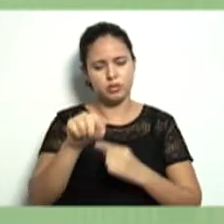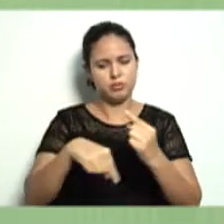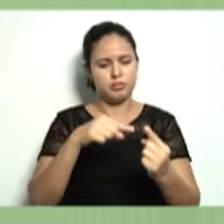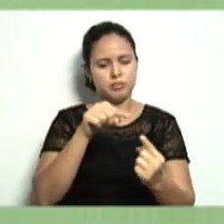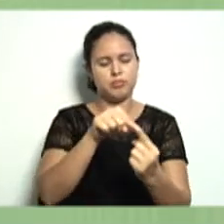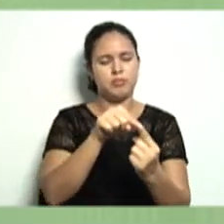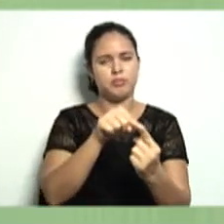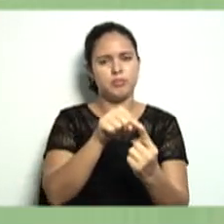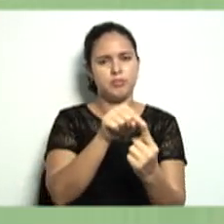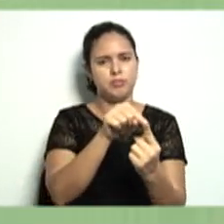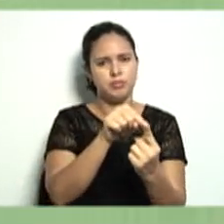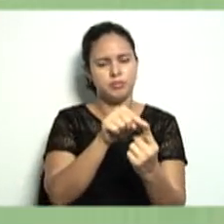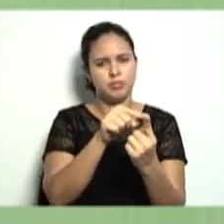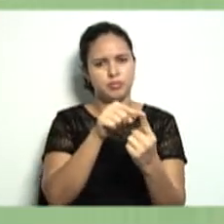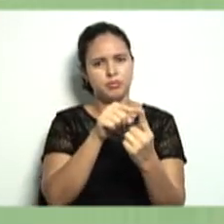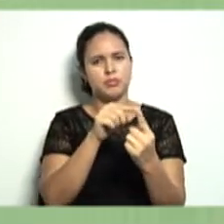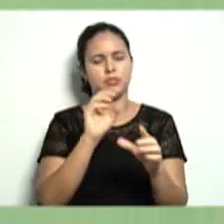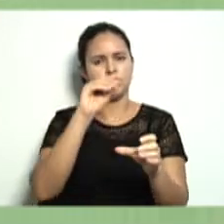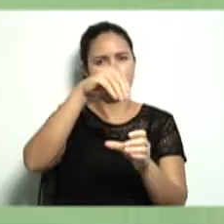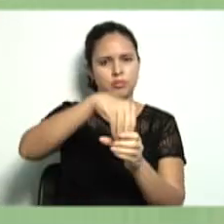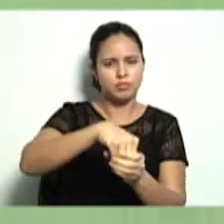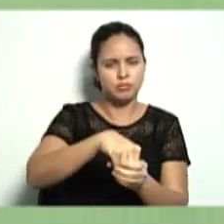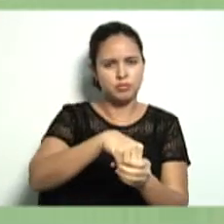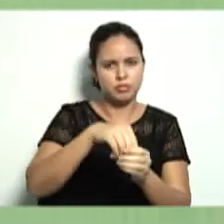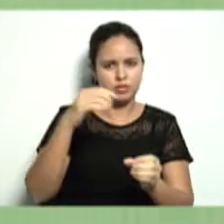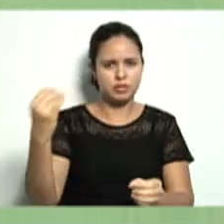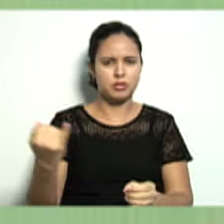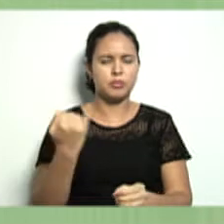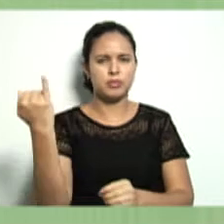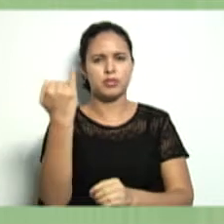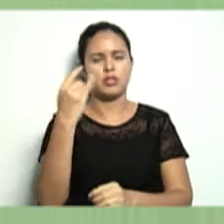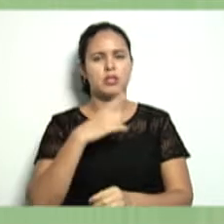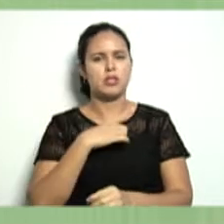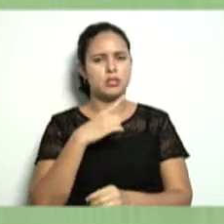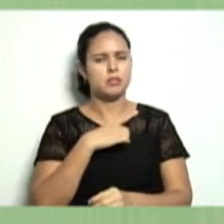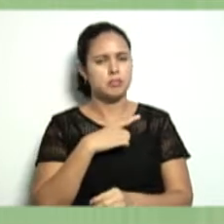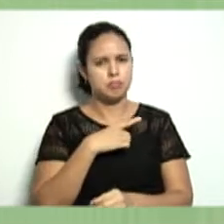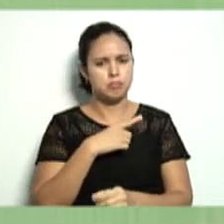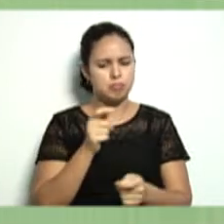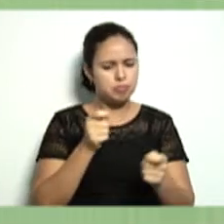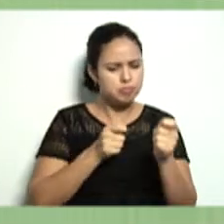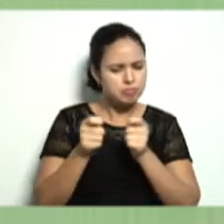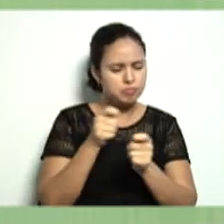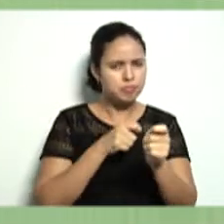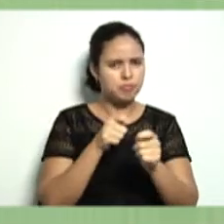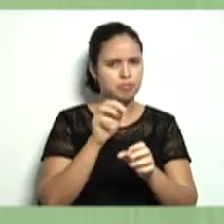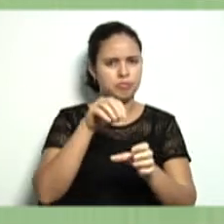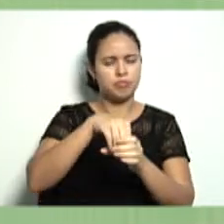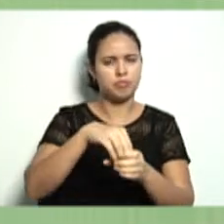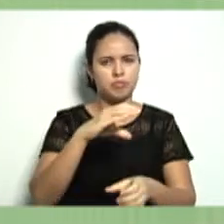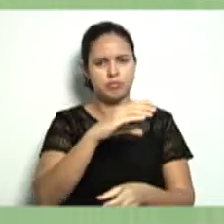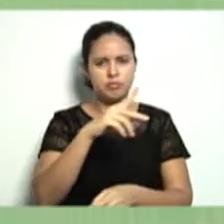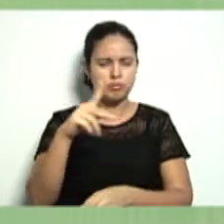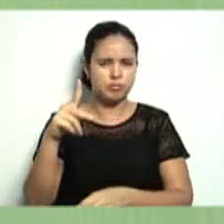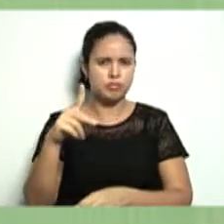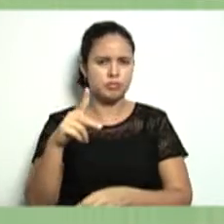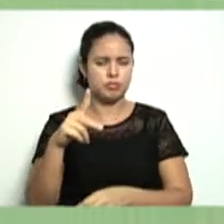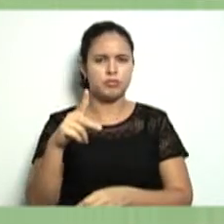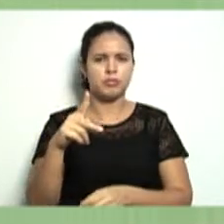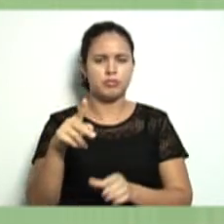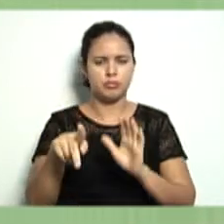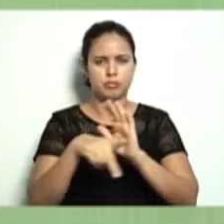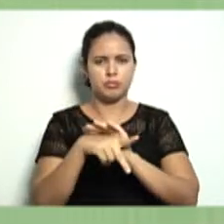objetivos do controle interno. É muito importante que haja um controle interno real das ações